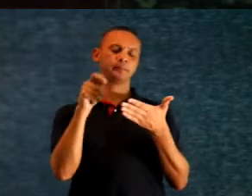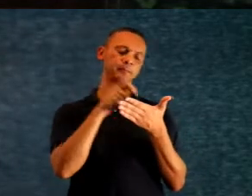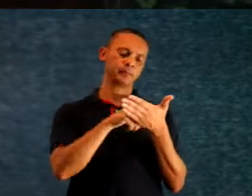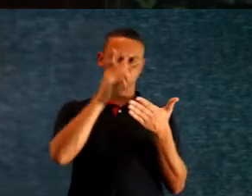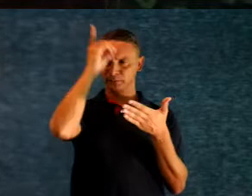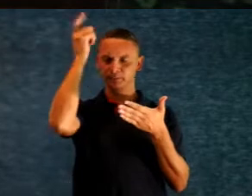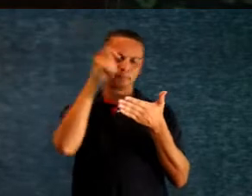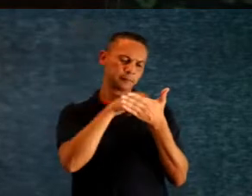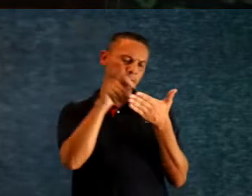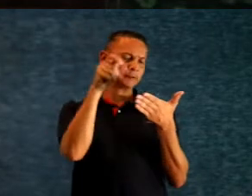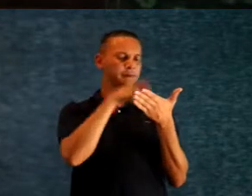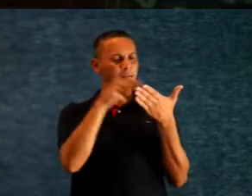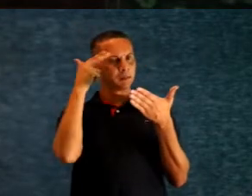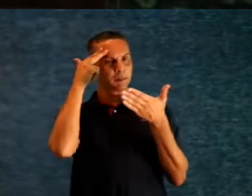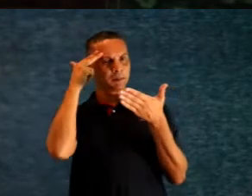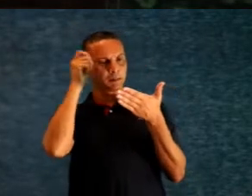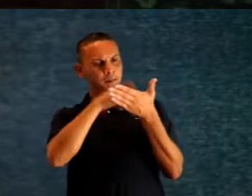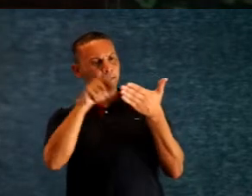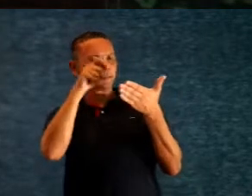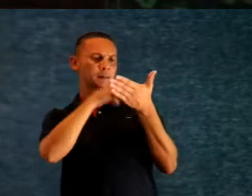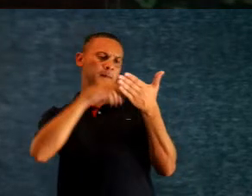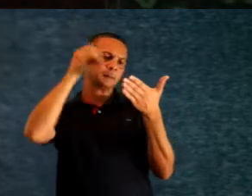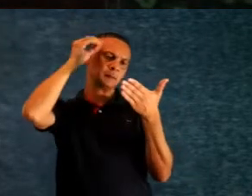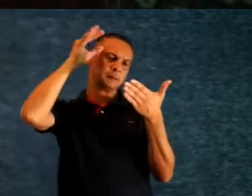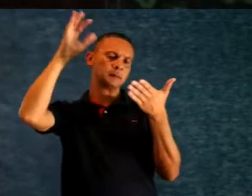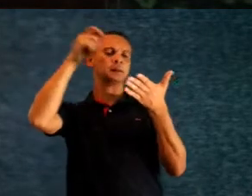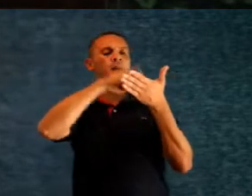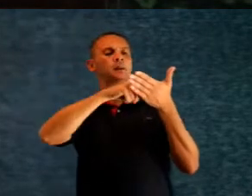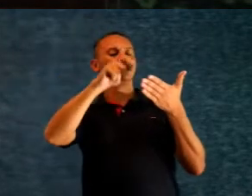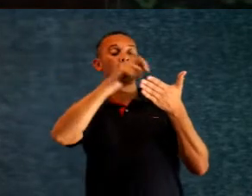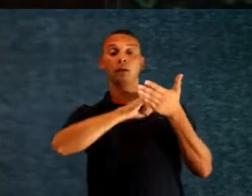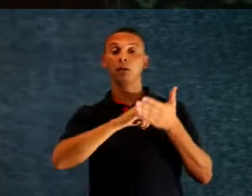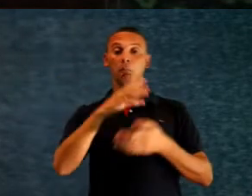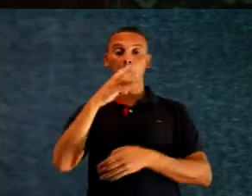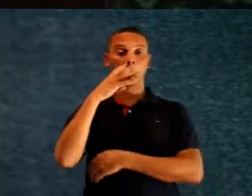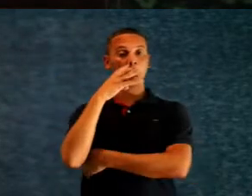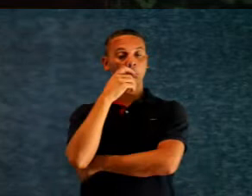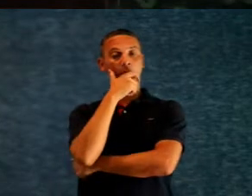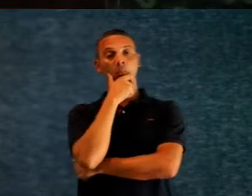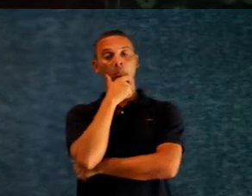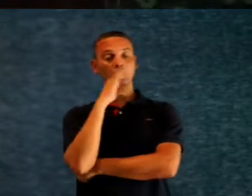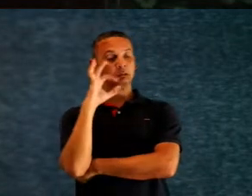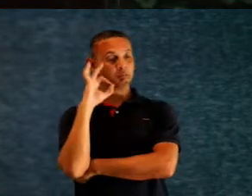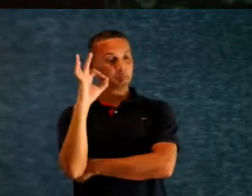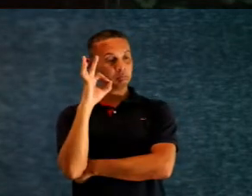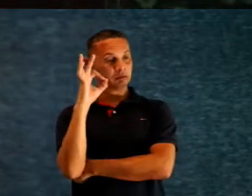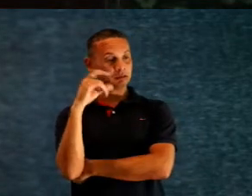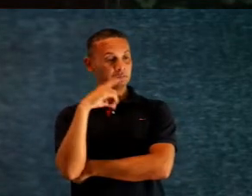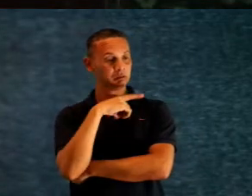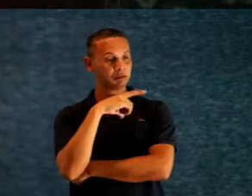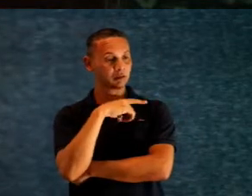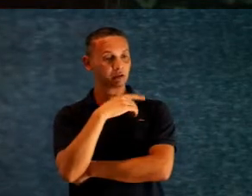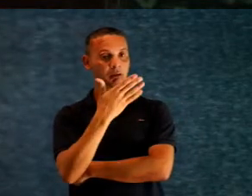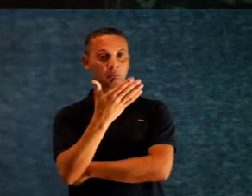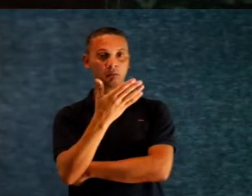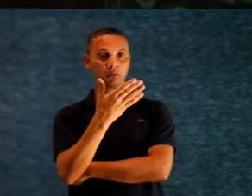é espantosa pela riqueza humana, pela experiência de vida que há no que ela escreveu,